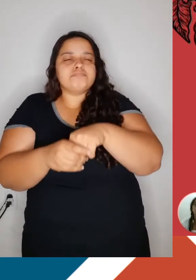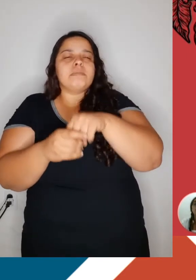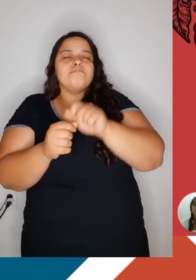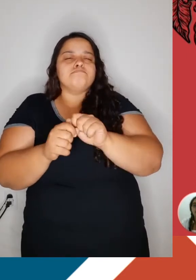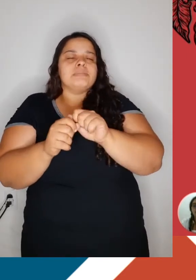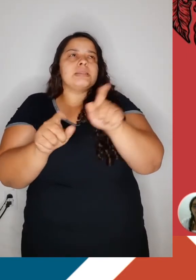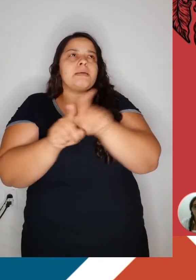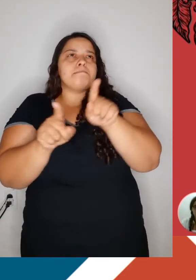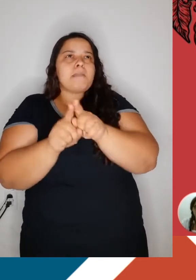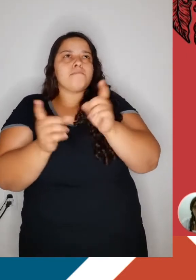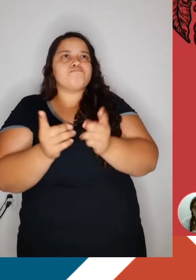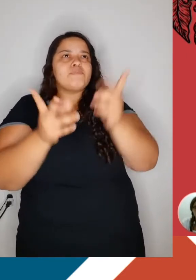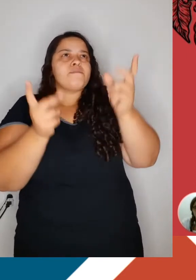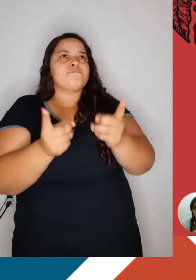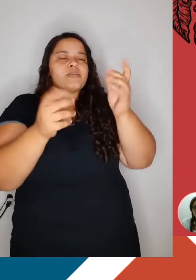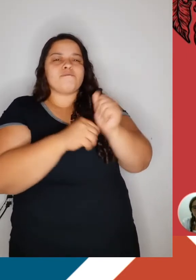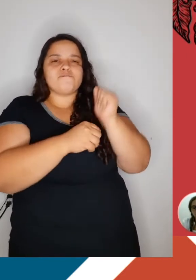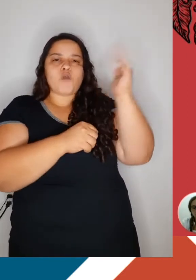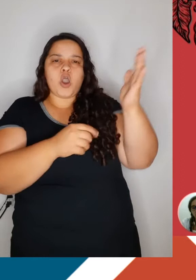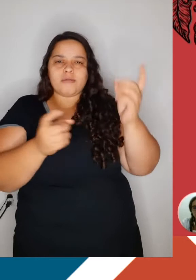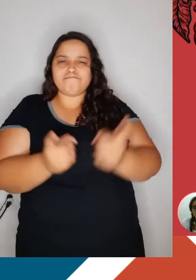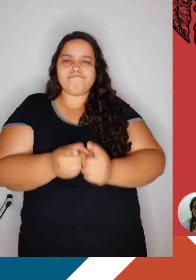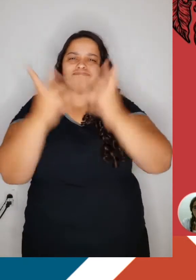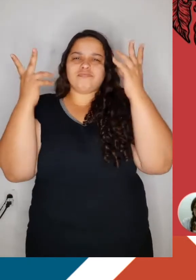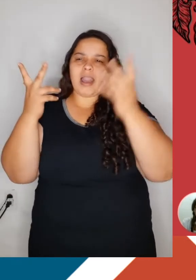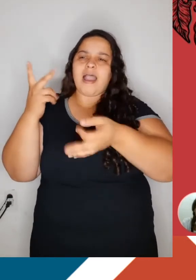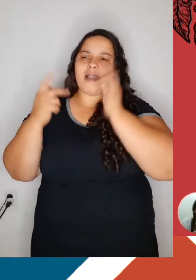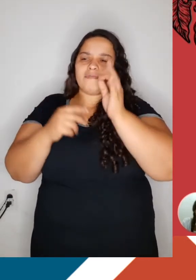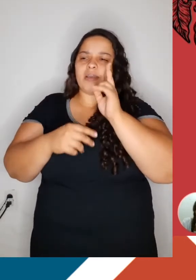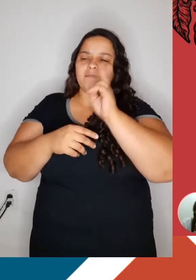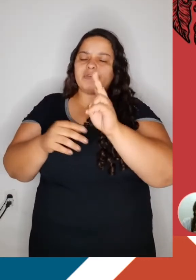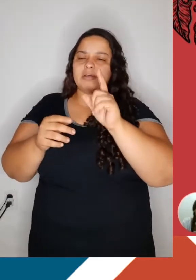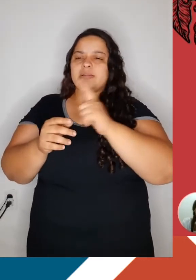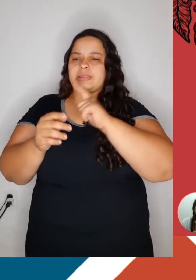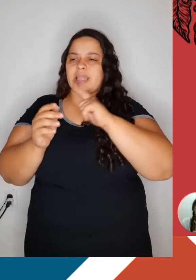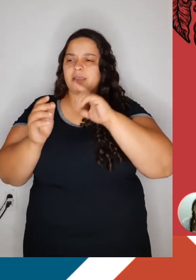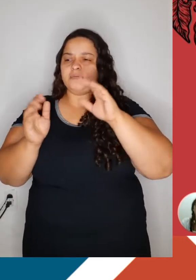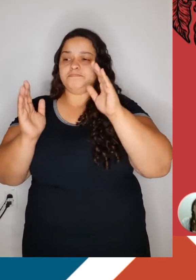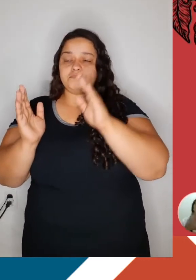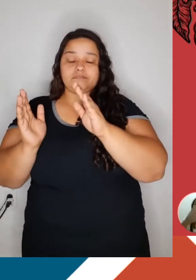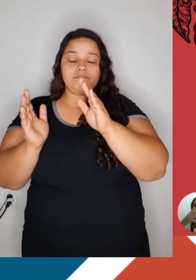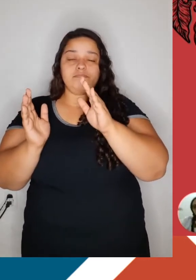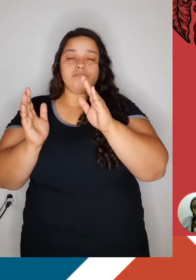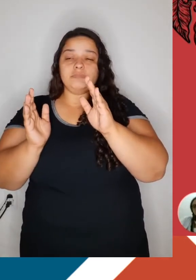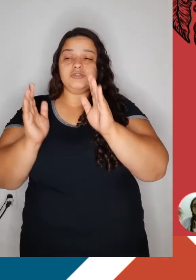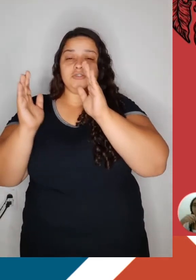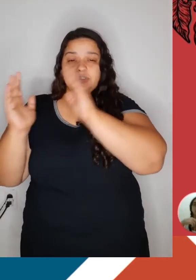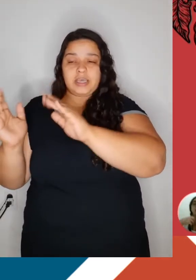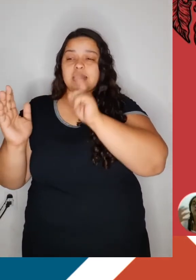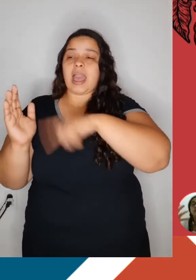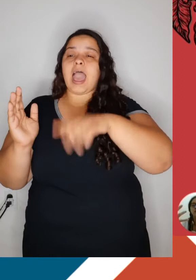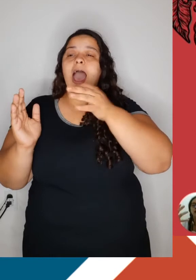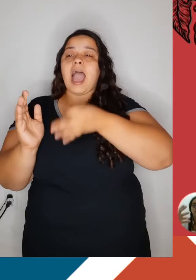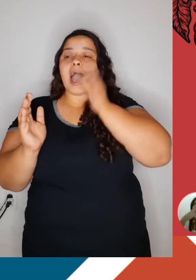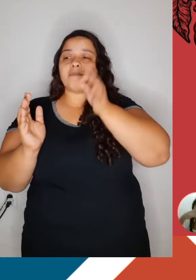agrícola de exportação. Não à toa a gente tem em alguns desses slides esse ramo aqui no canto esquerdo, que é justamente